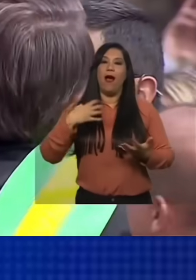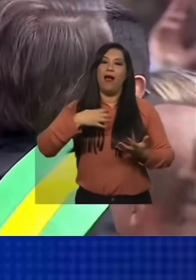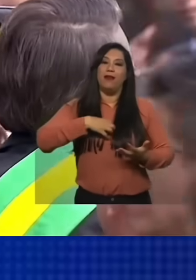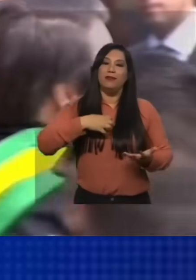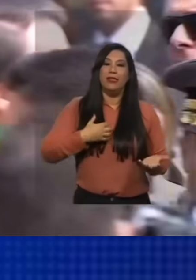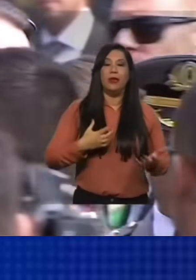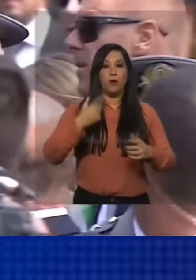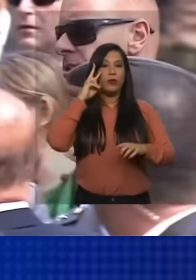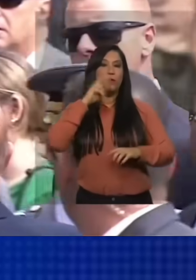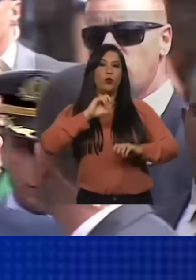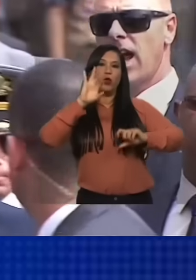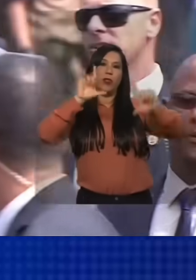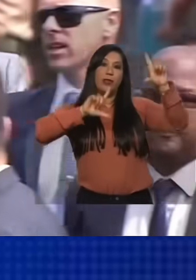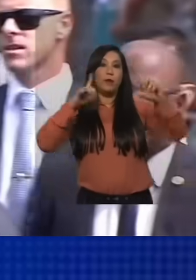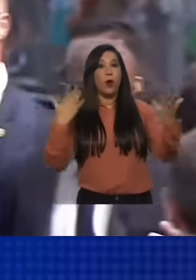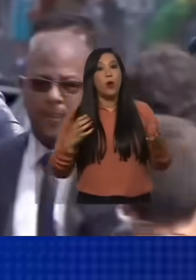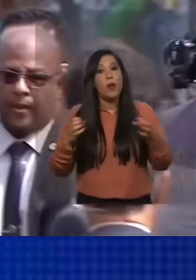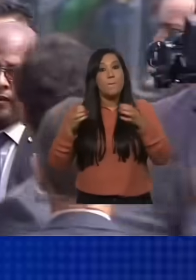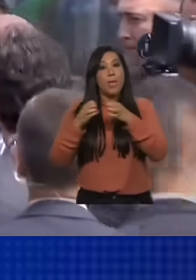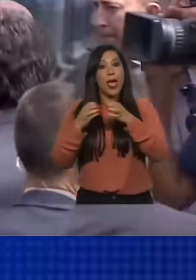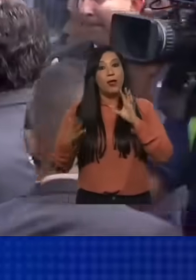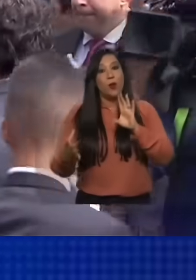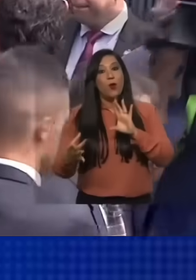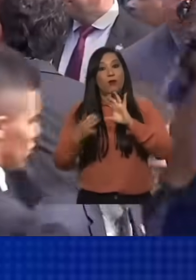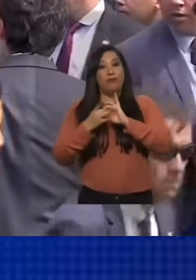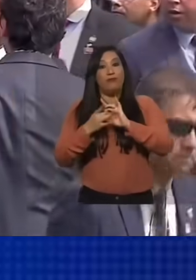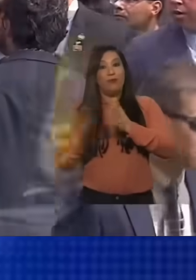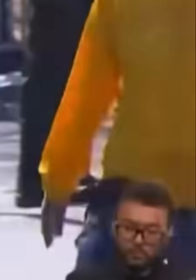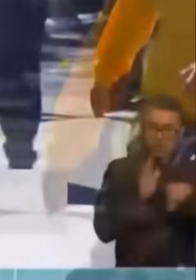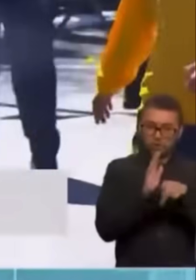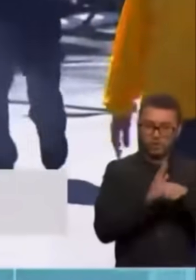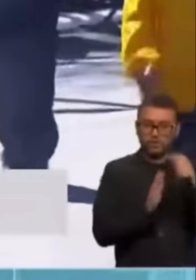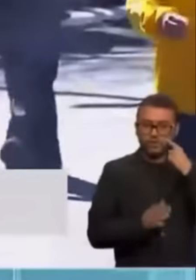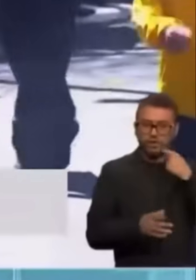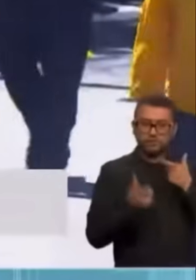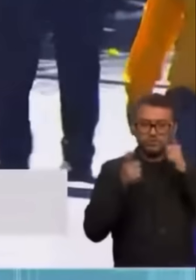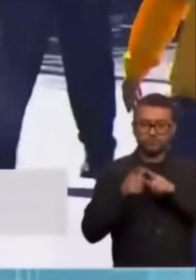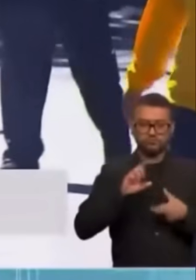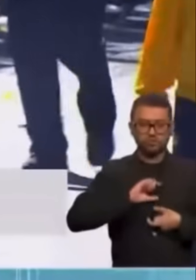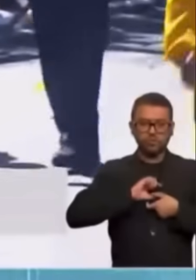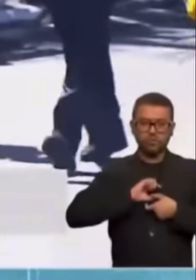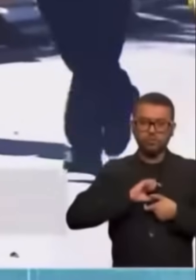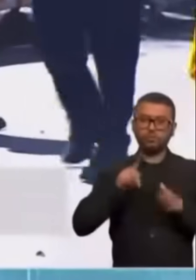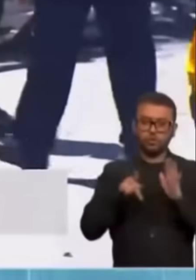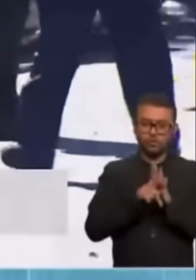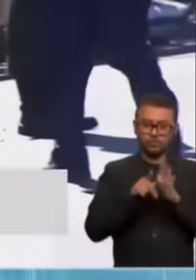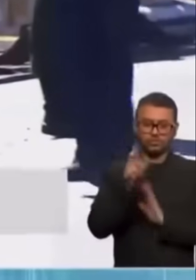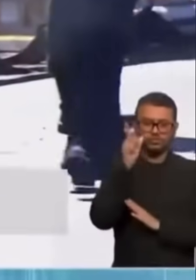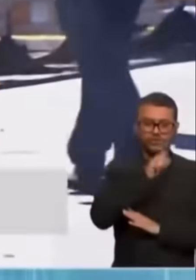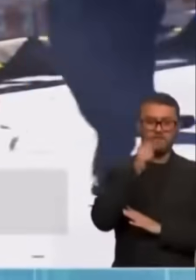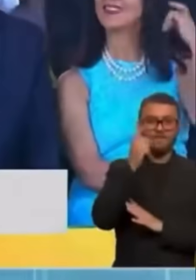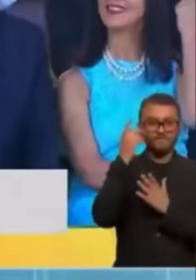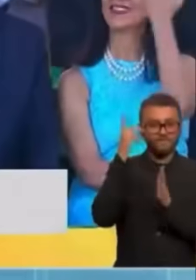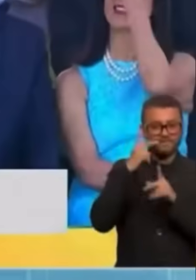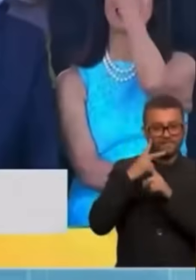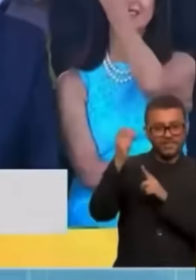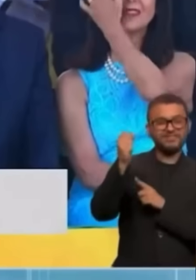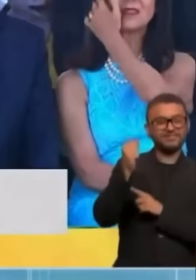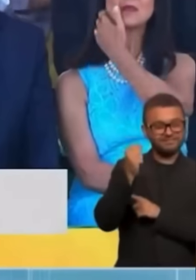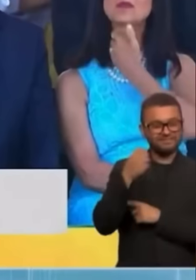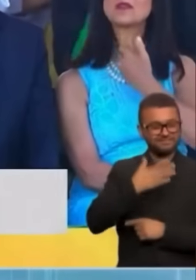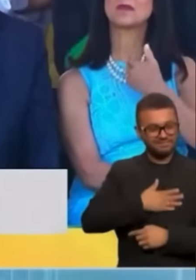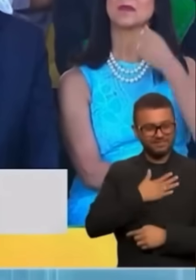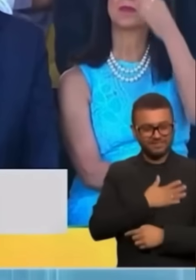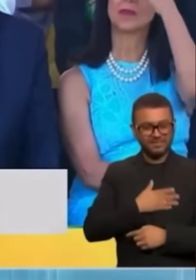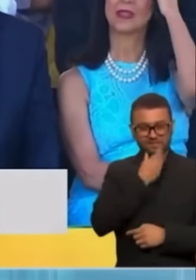O único problema para vocês da imprensa é que tem que ocupar esse espaço de tempo. No 7 de setembro, é o que a gente vê, é um desfile, porque eu acho que